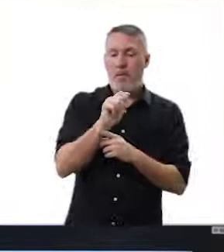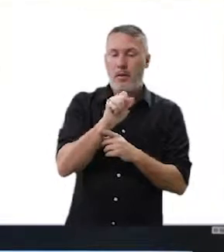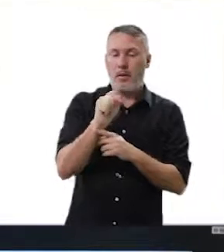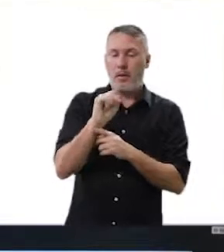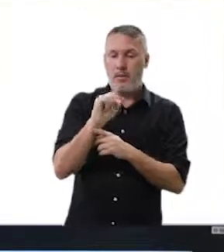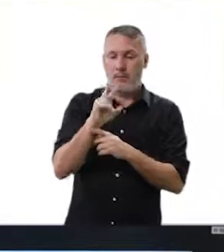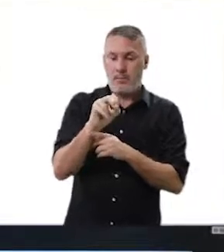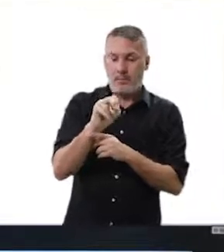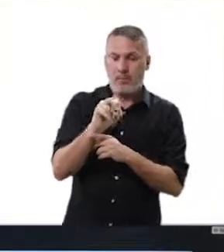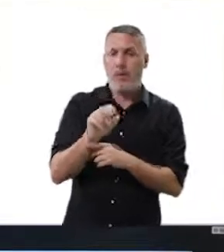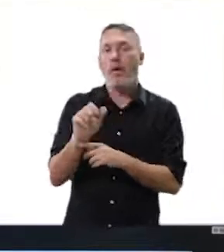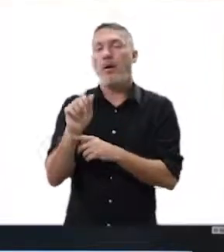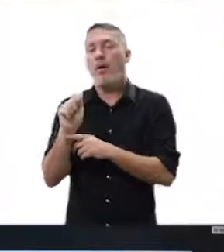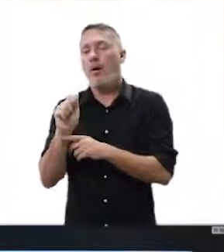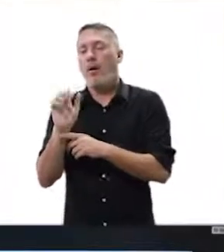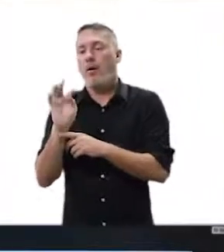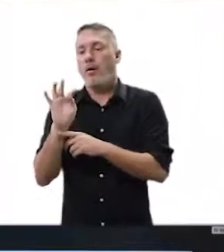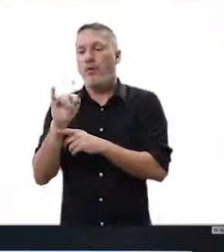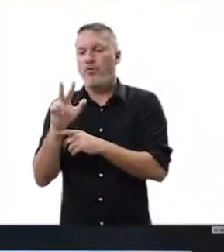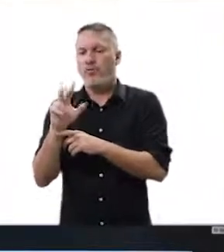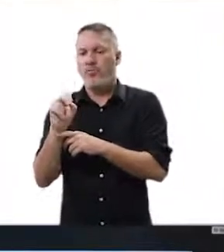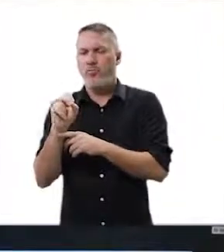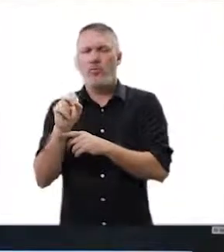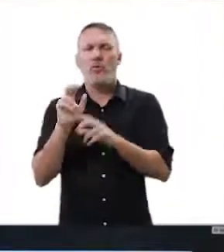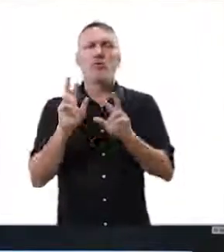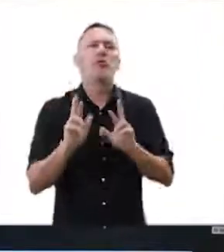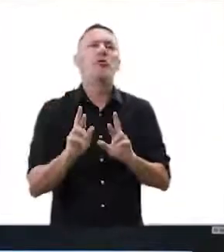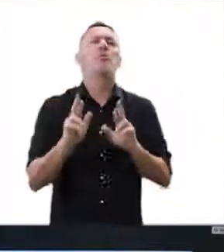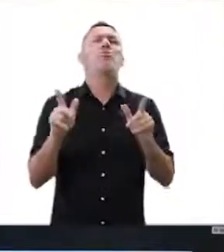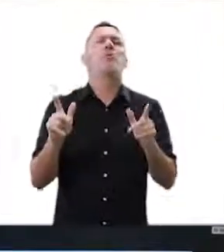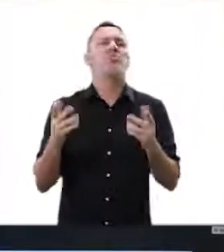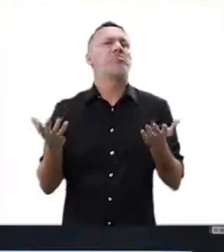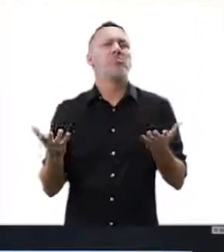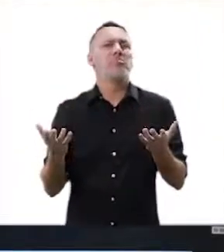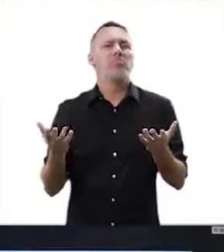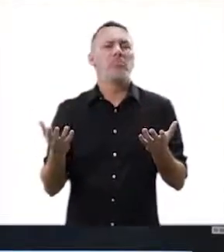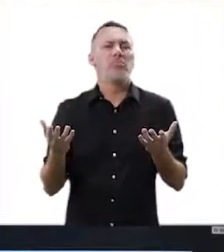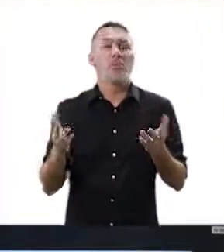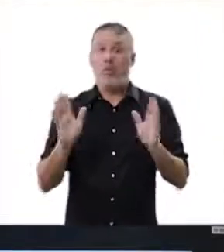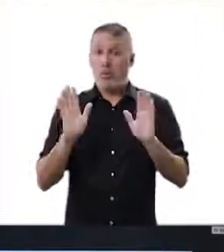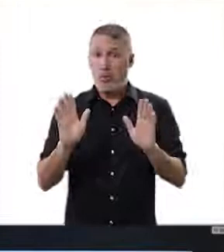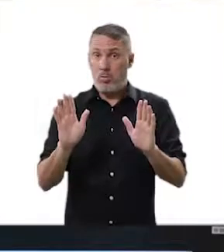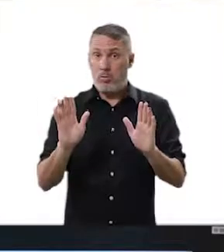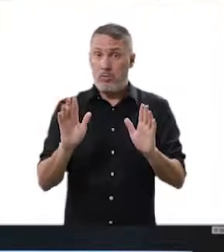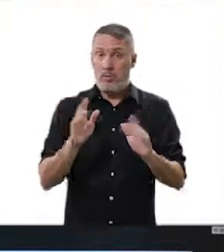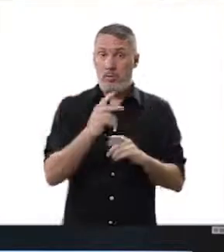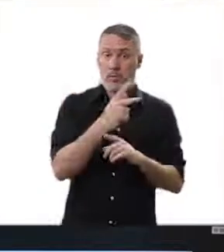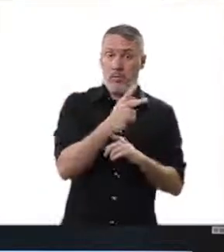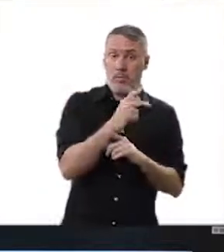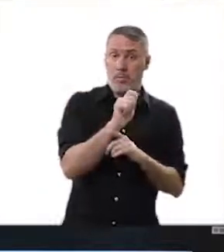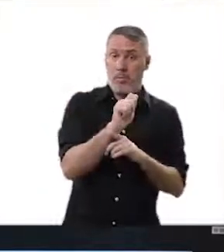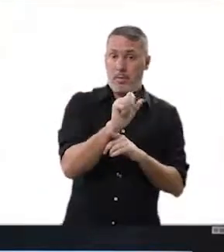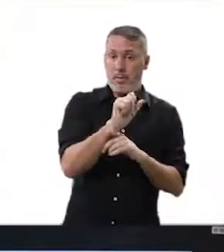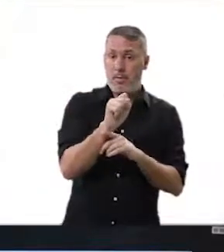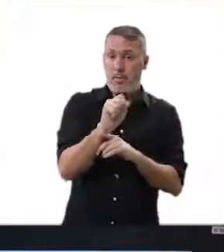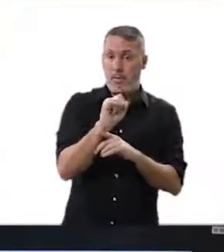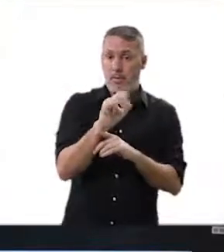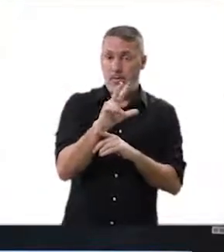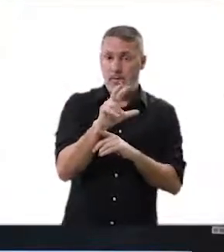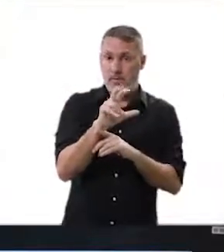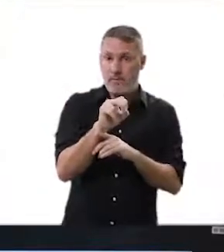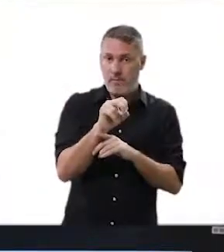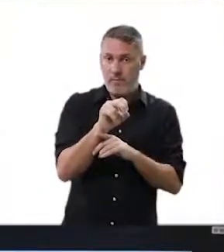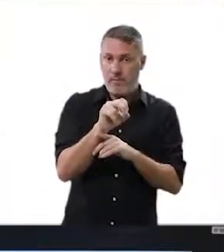transporte passivo é aquele que vai acontecer a favor de um gradiente de concentração. Então, ele automaticamente já